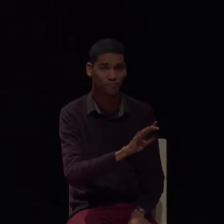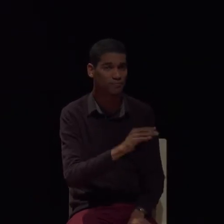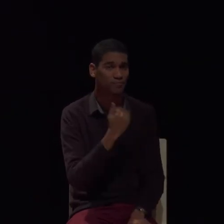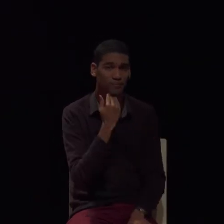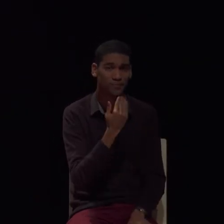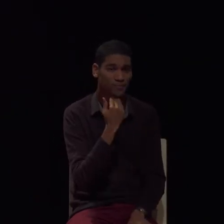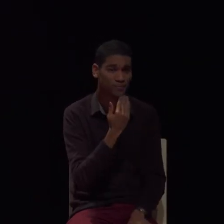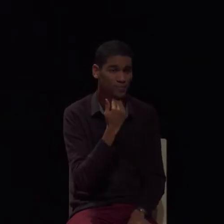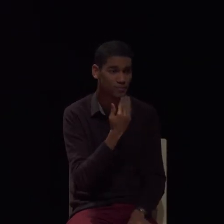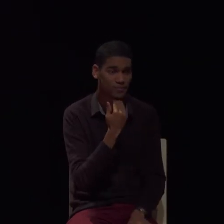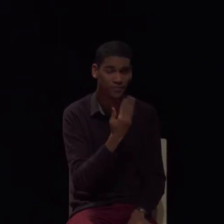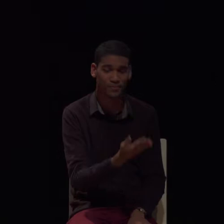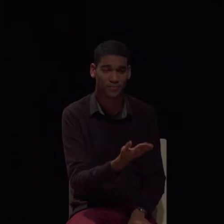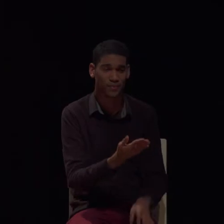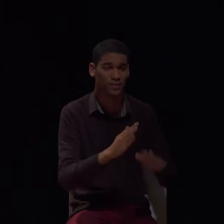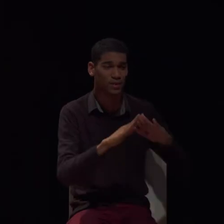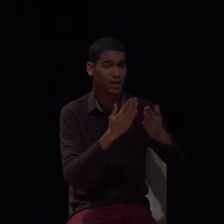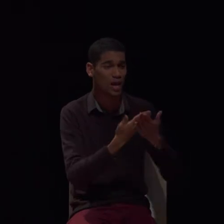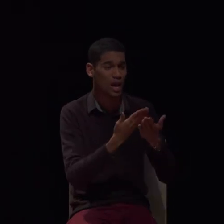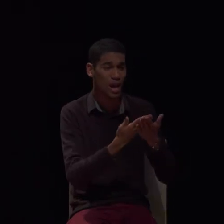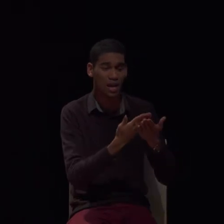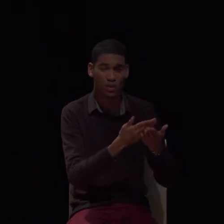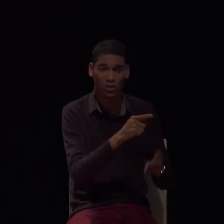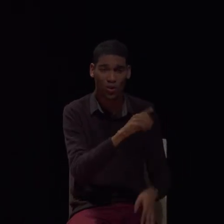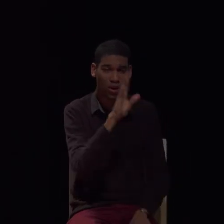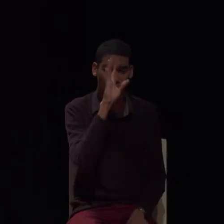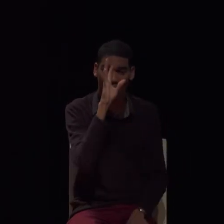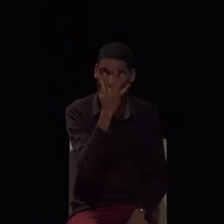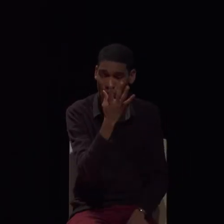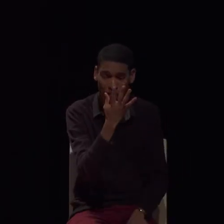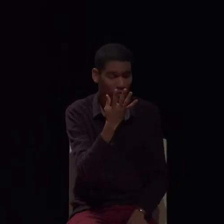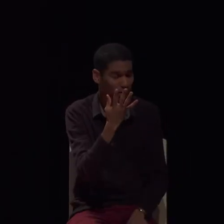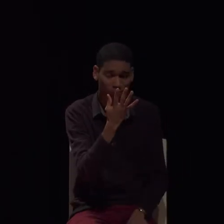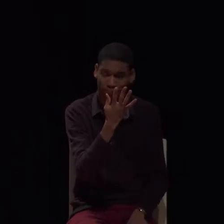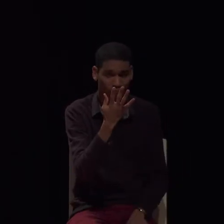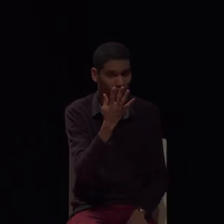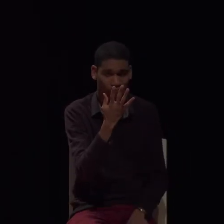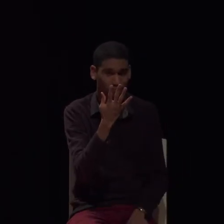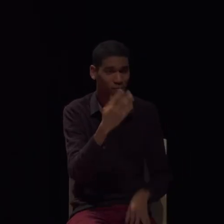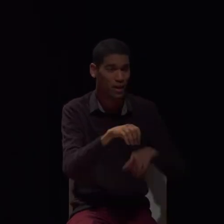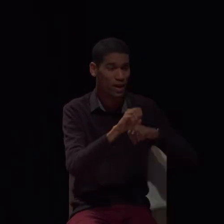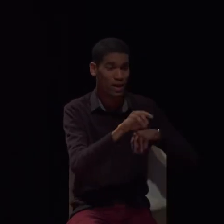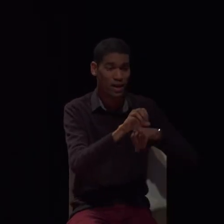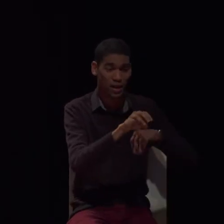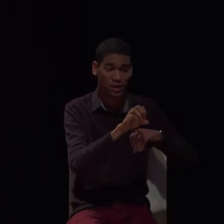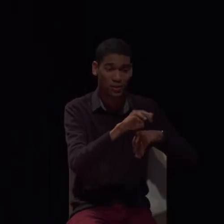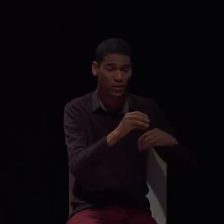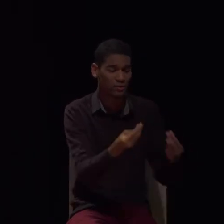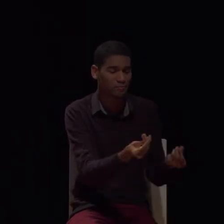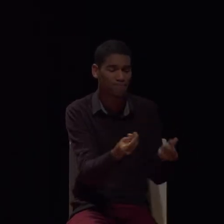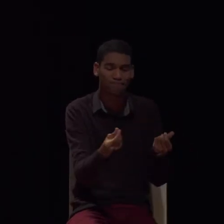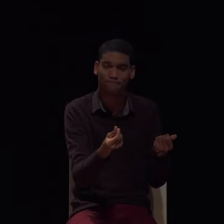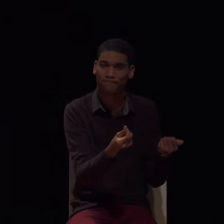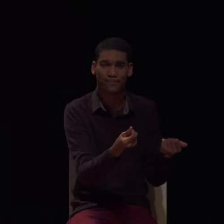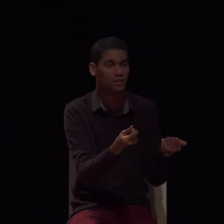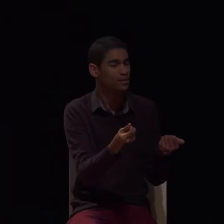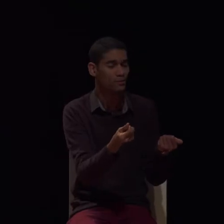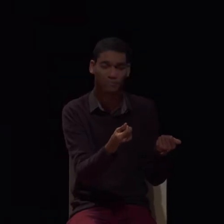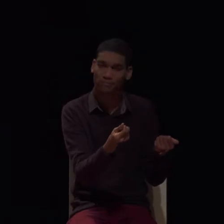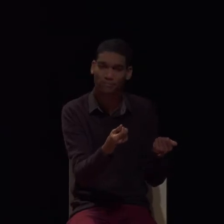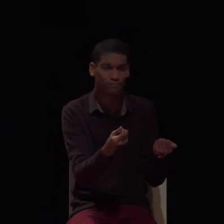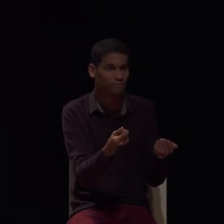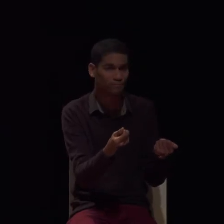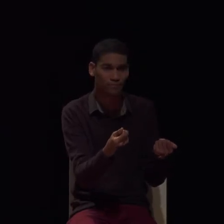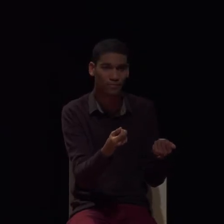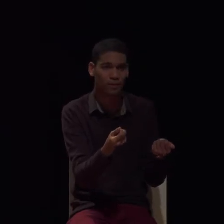ela não vai conseguir produzir educação de qualidade porque o que se disputa neste momento é o